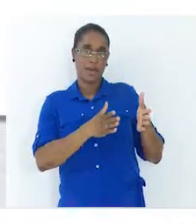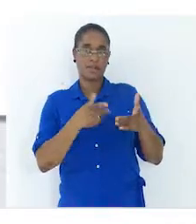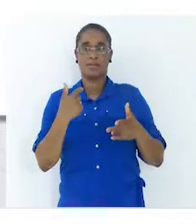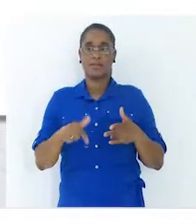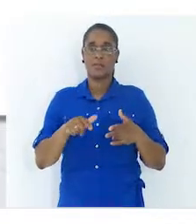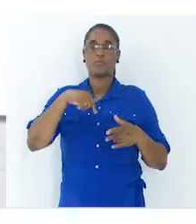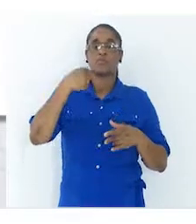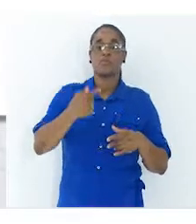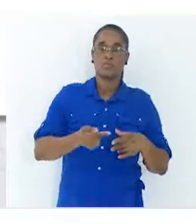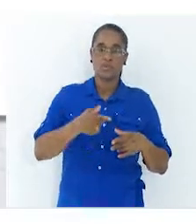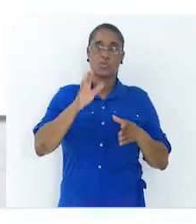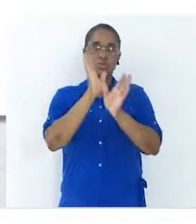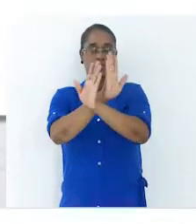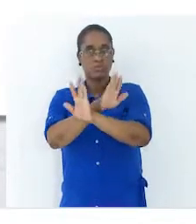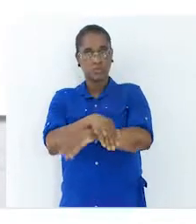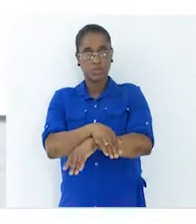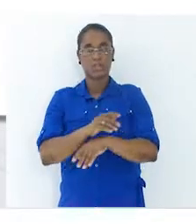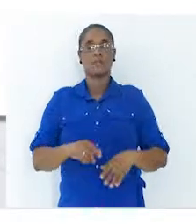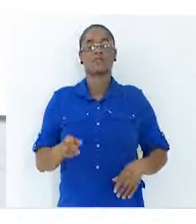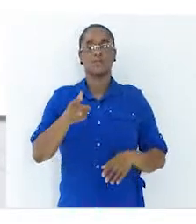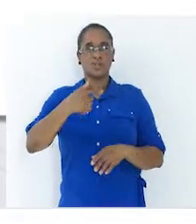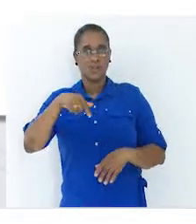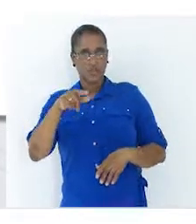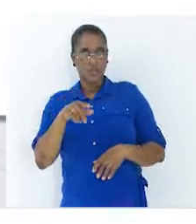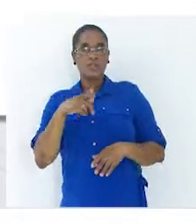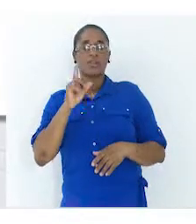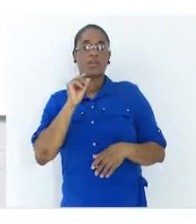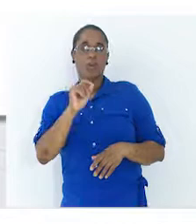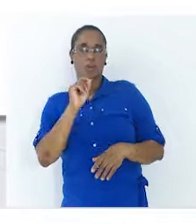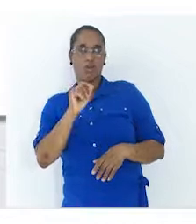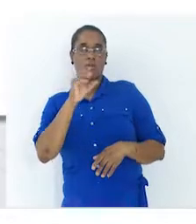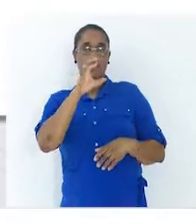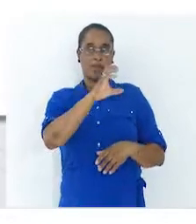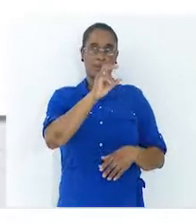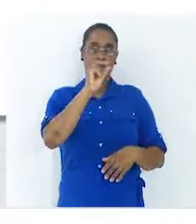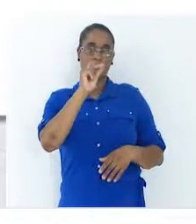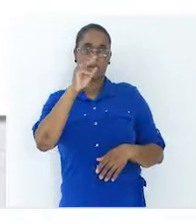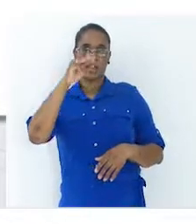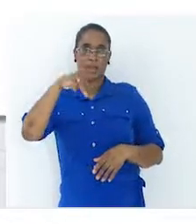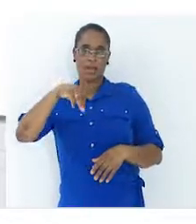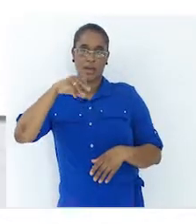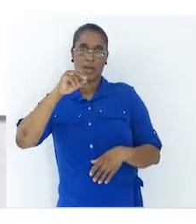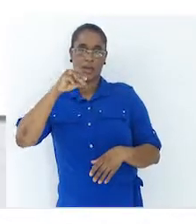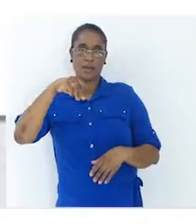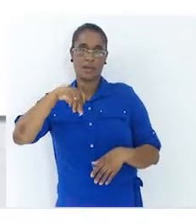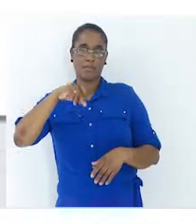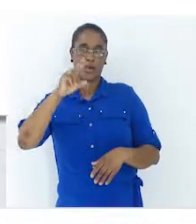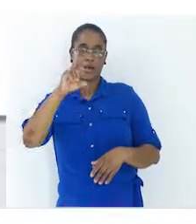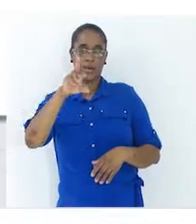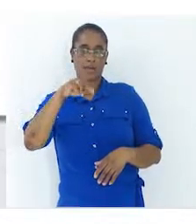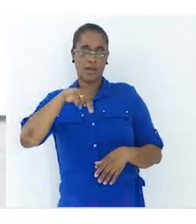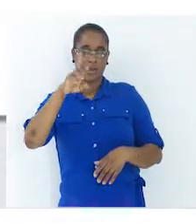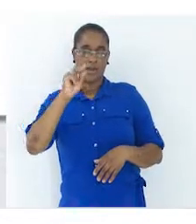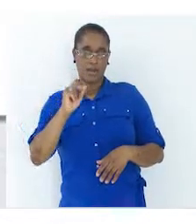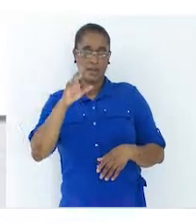temos outro tipo de publicidade que nós vamos chamar de campanha publicitária. É feita,